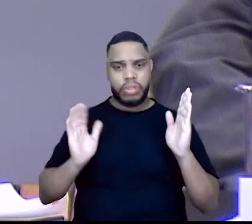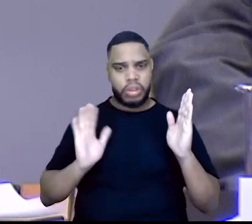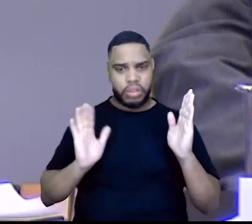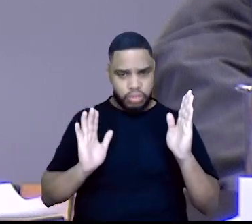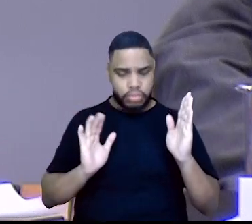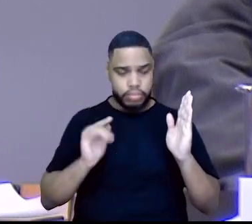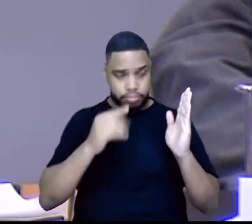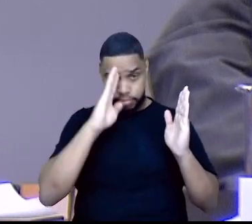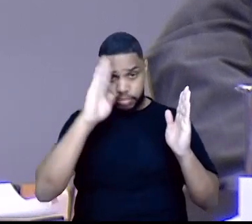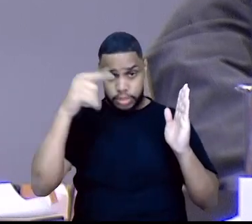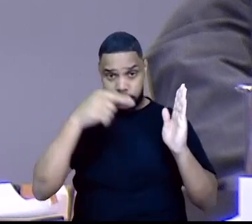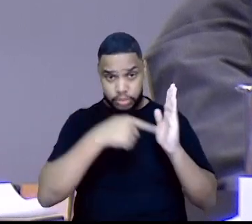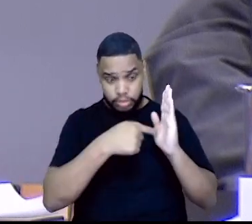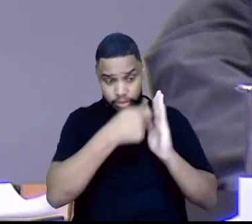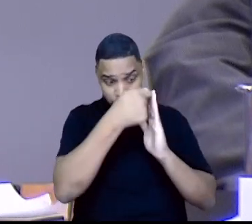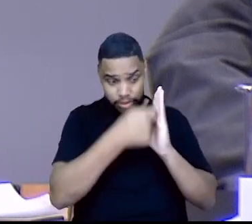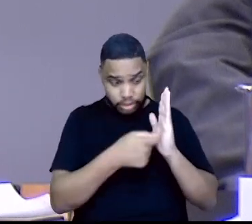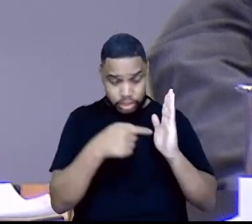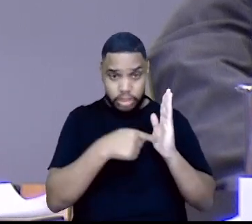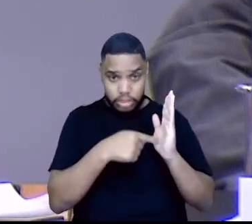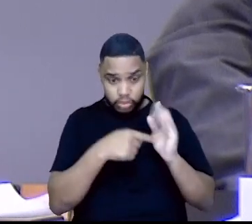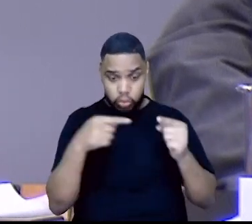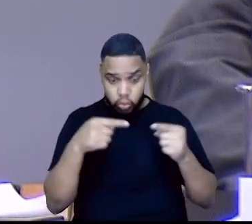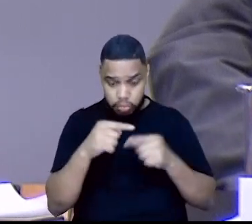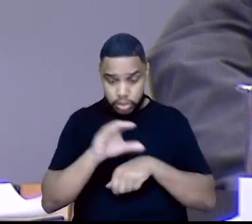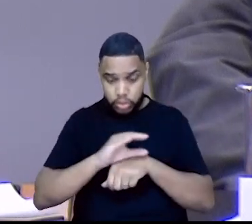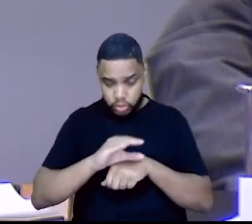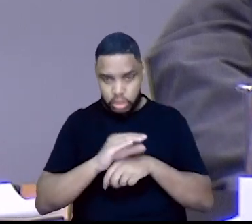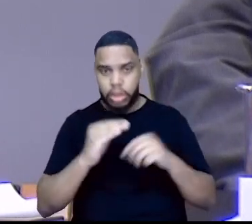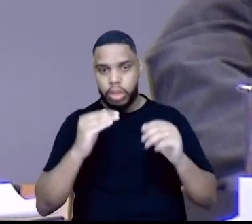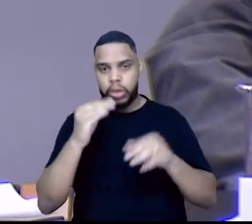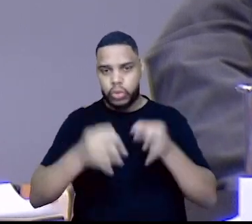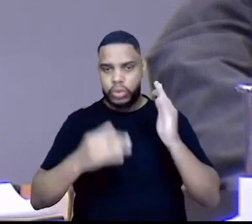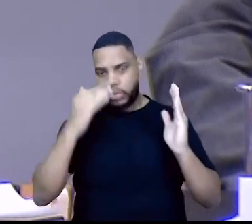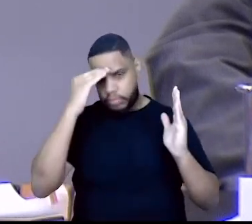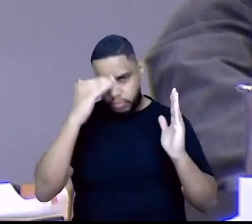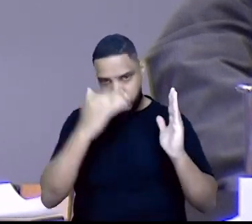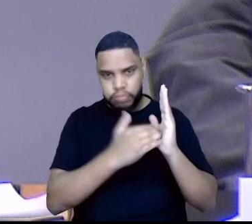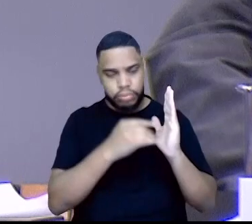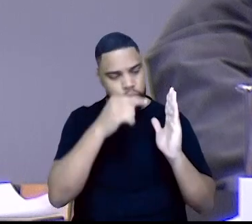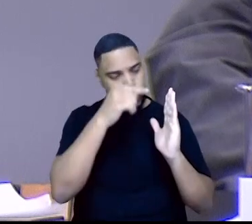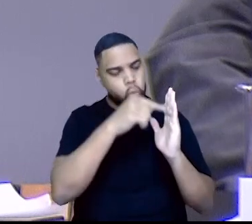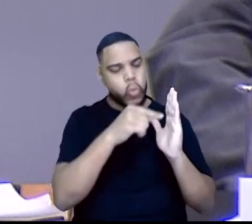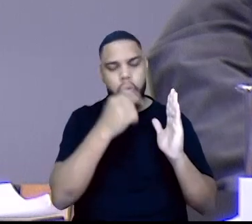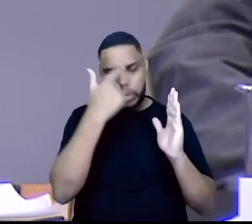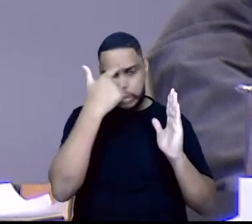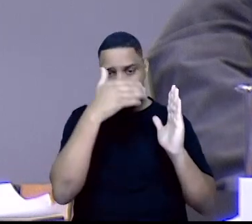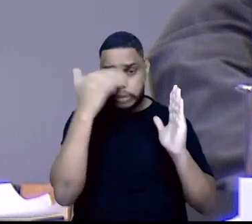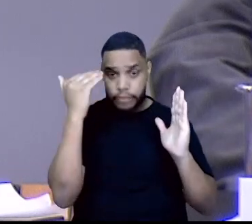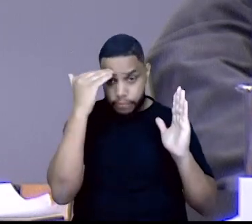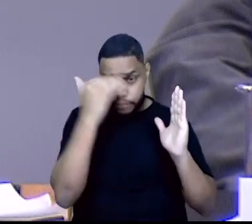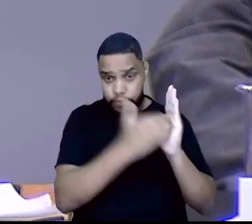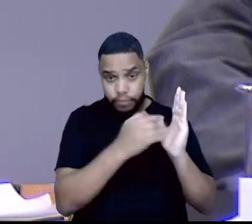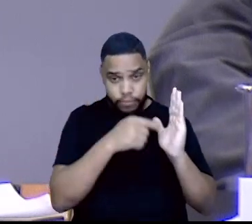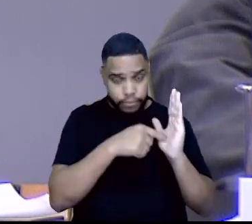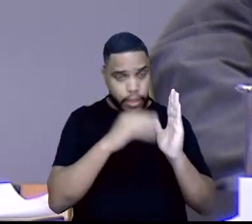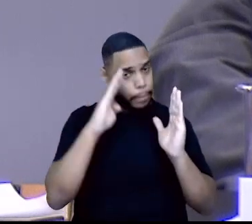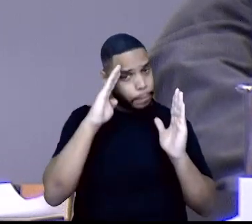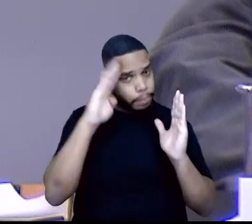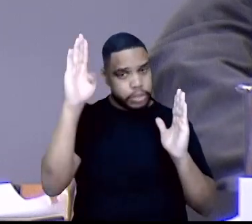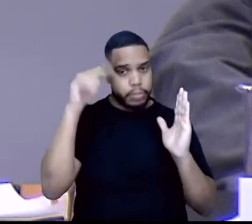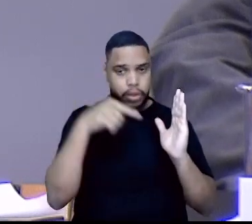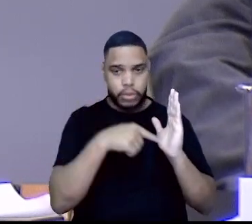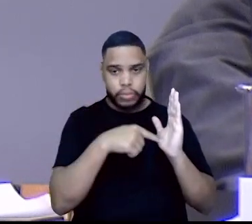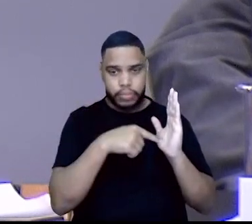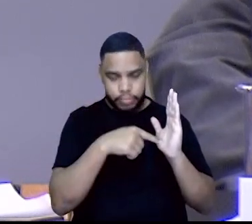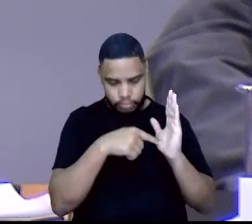declarar a inconstitucionalidade. Mas, se o texto for constitucional, o juiz tem que trabalhar dentro das possibilidades semânticas do texto, onde